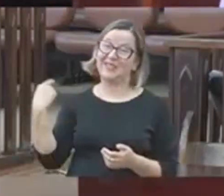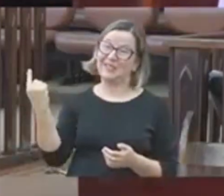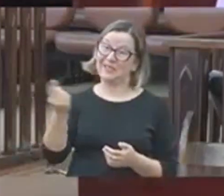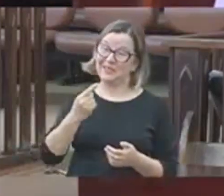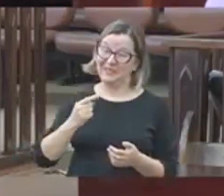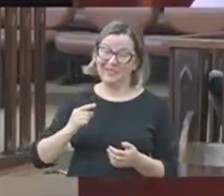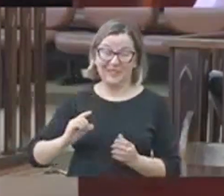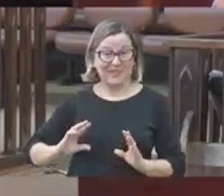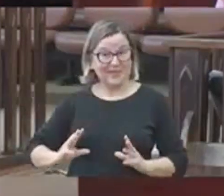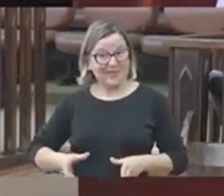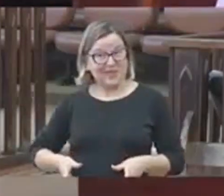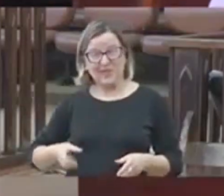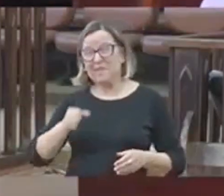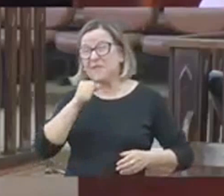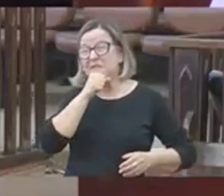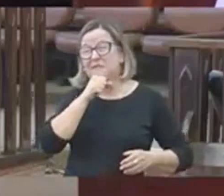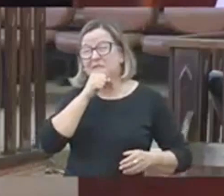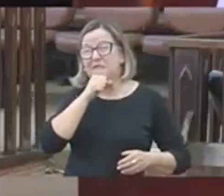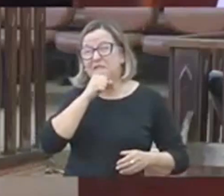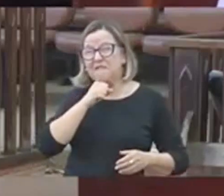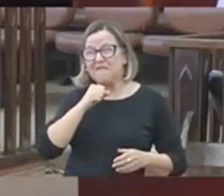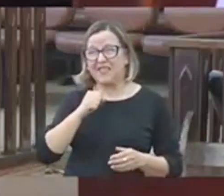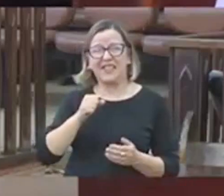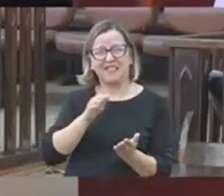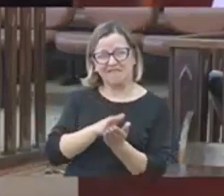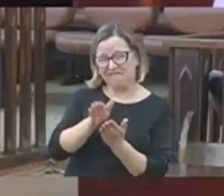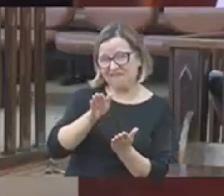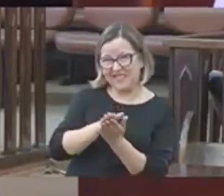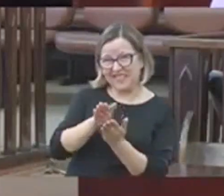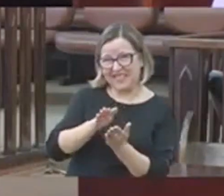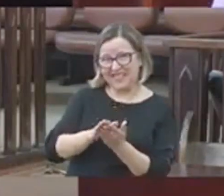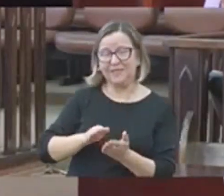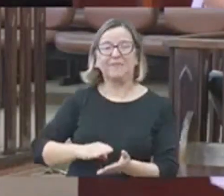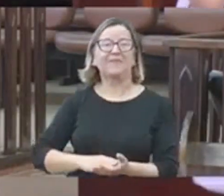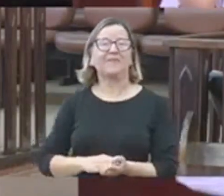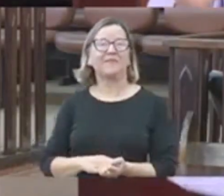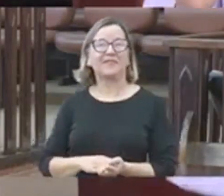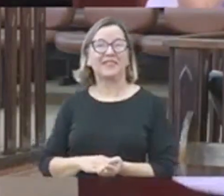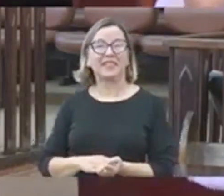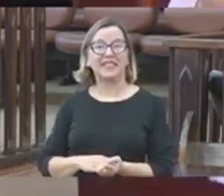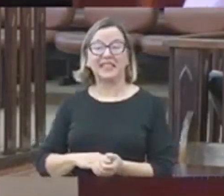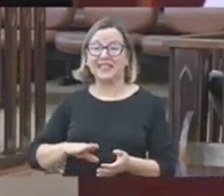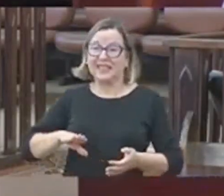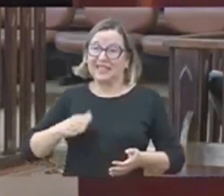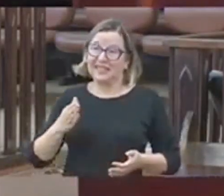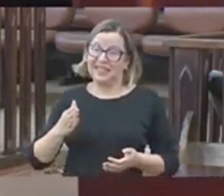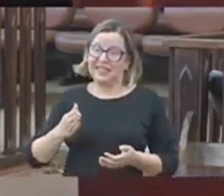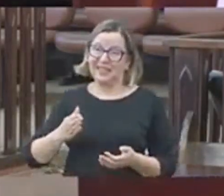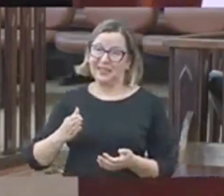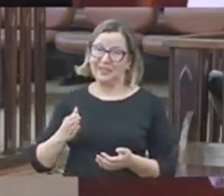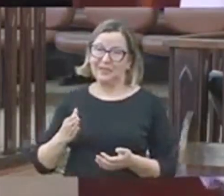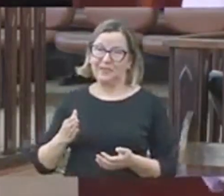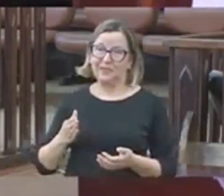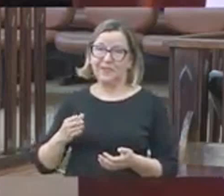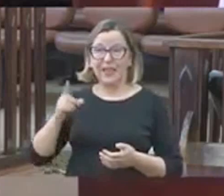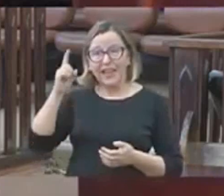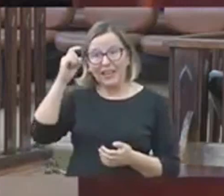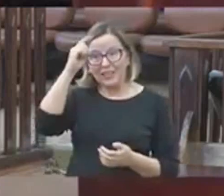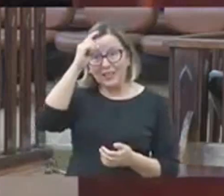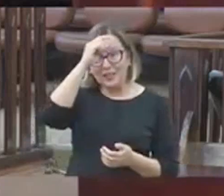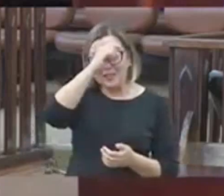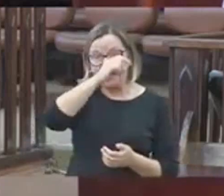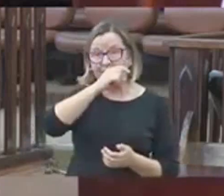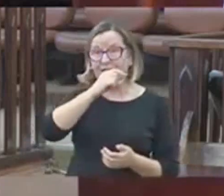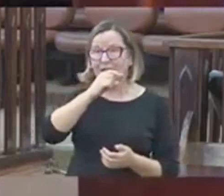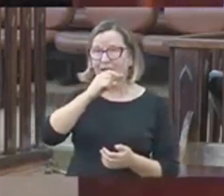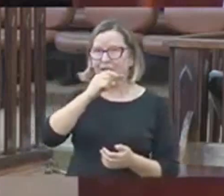corpo, o desgaste pelo tempo. Então nós não temos condições de visualizar e de